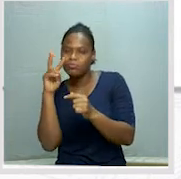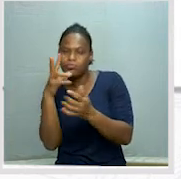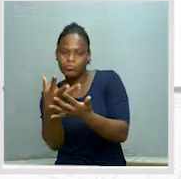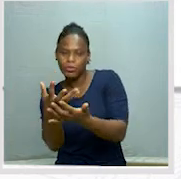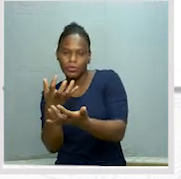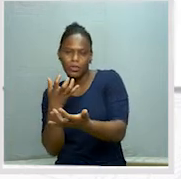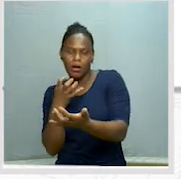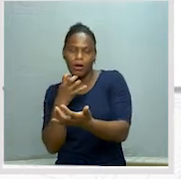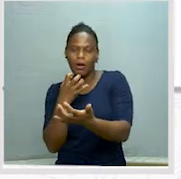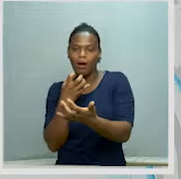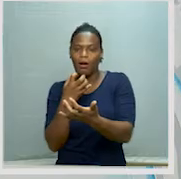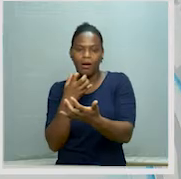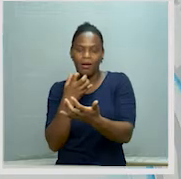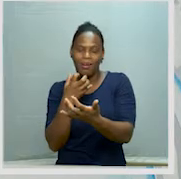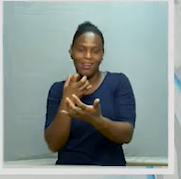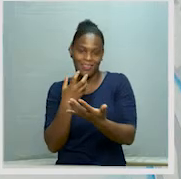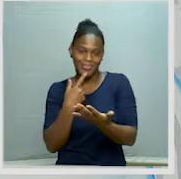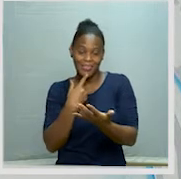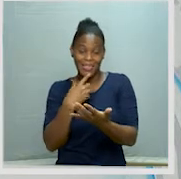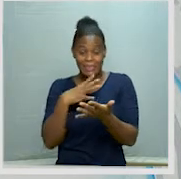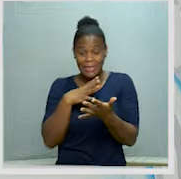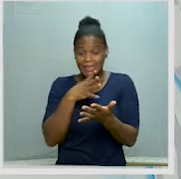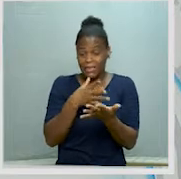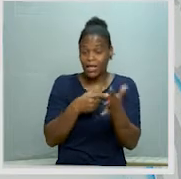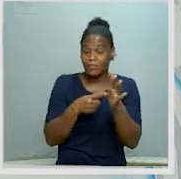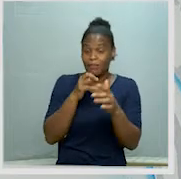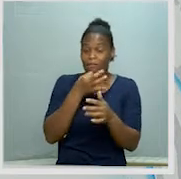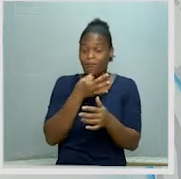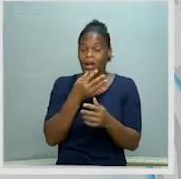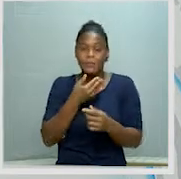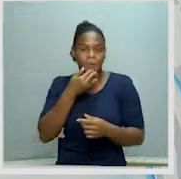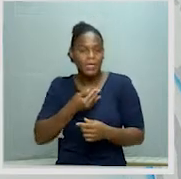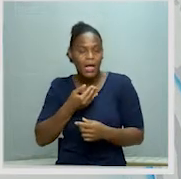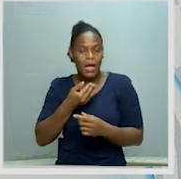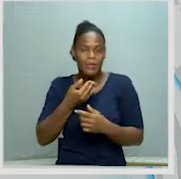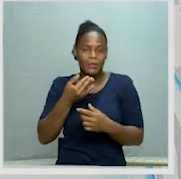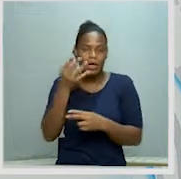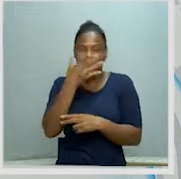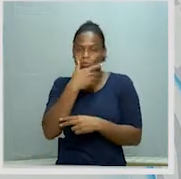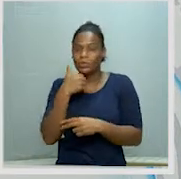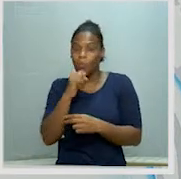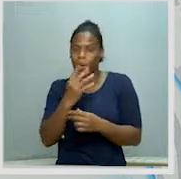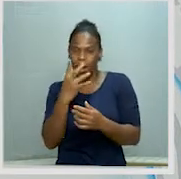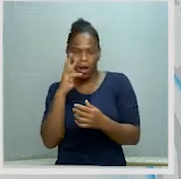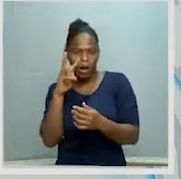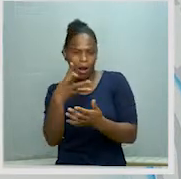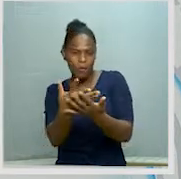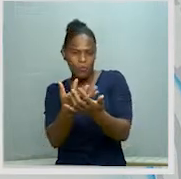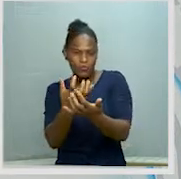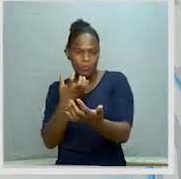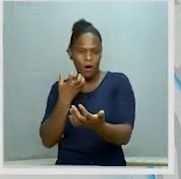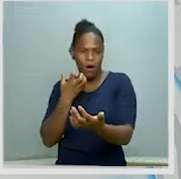Sejam interpretados. Ou seja, falamos em experiência estética quando nós captamos